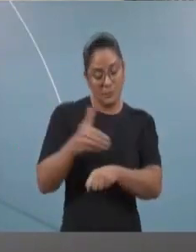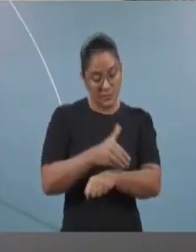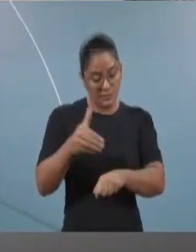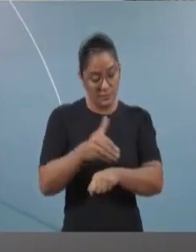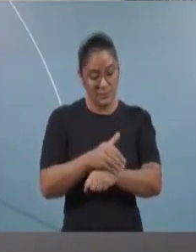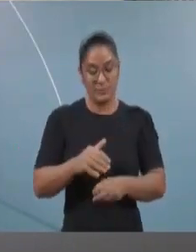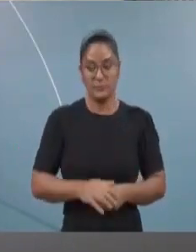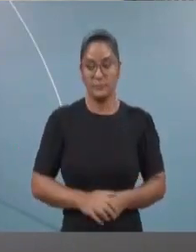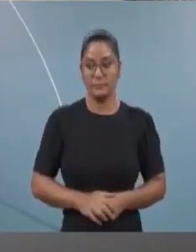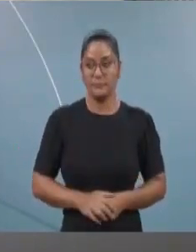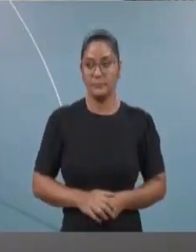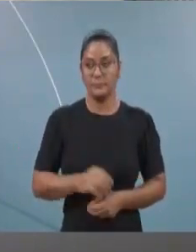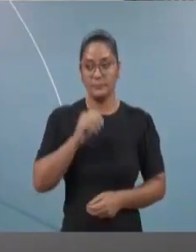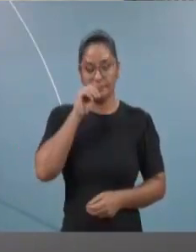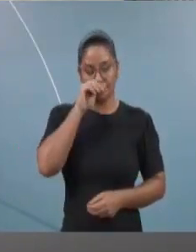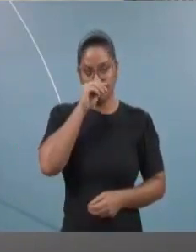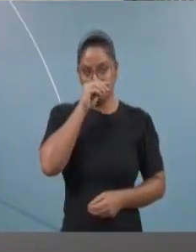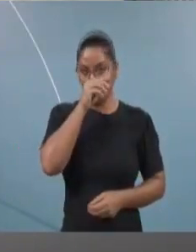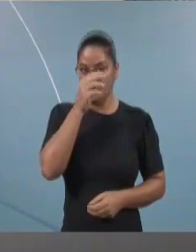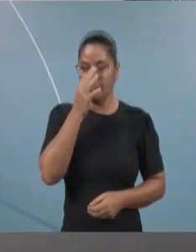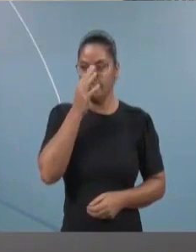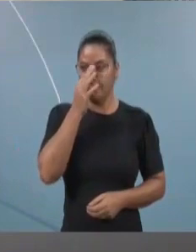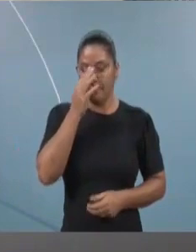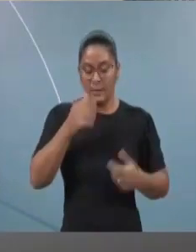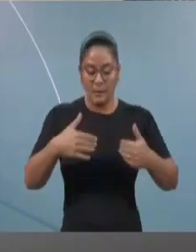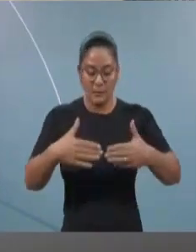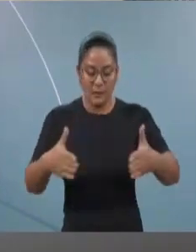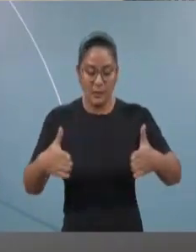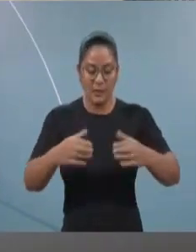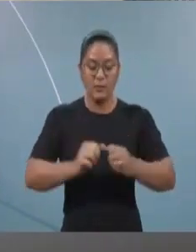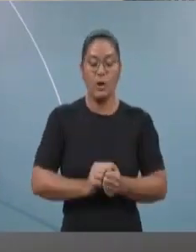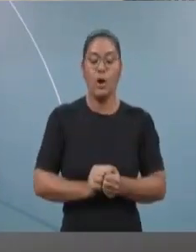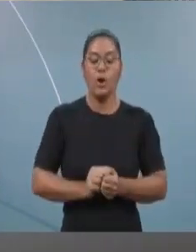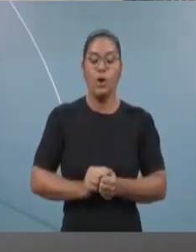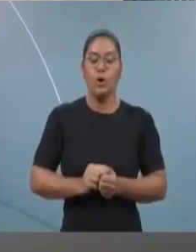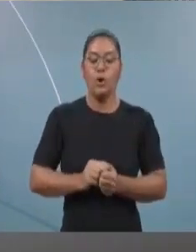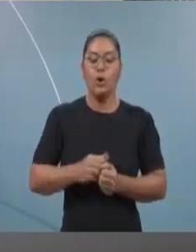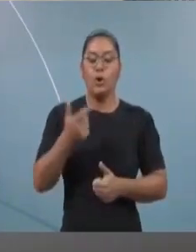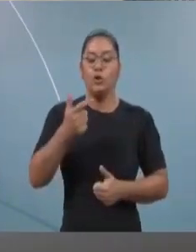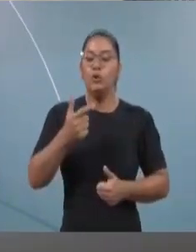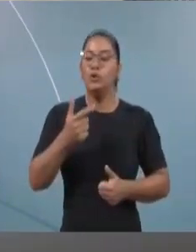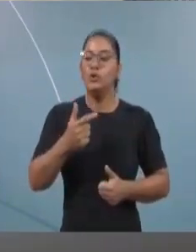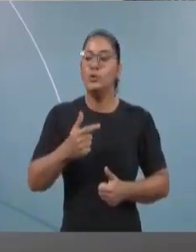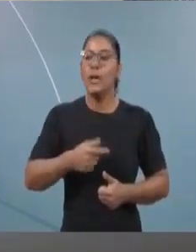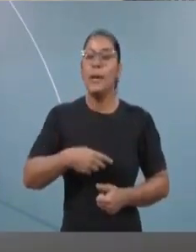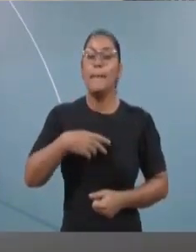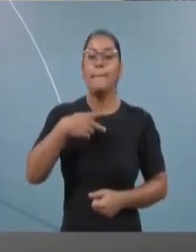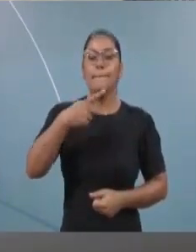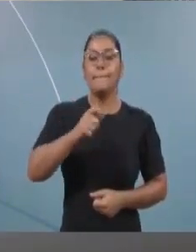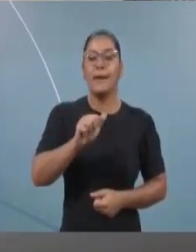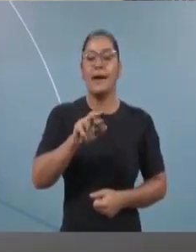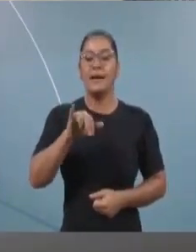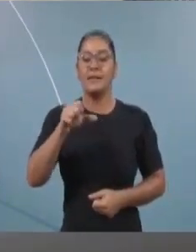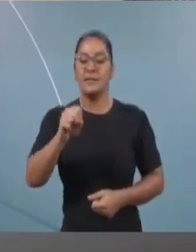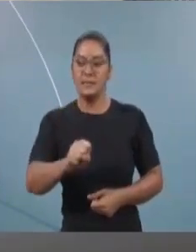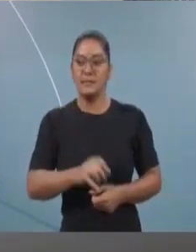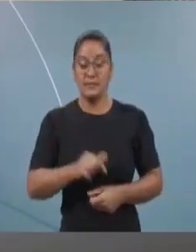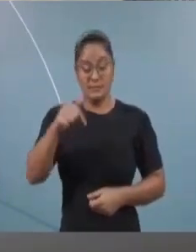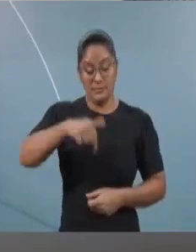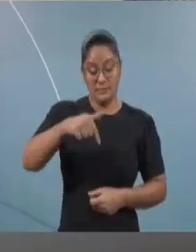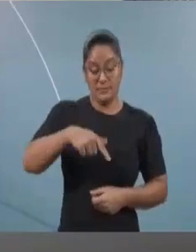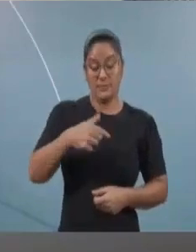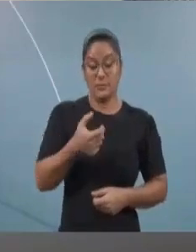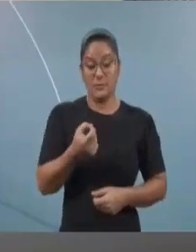participarão da da cerimônia de abertura do Paris em Paris este ano